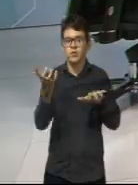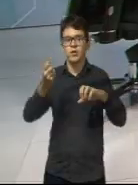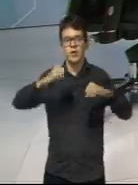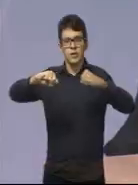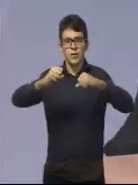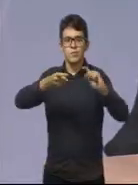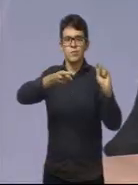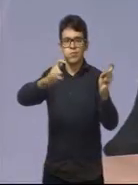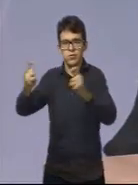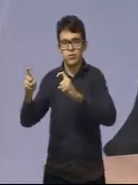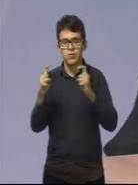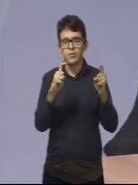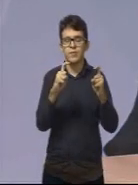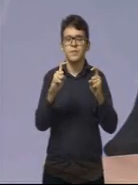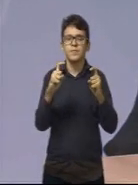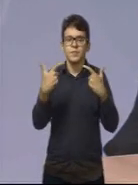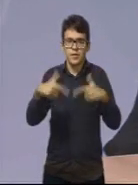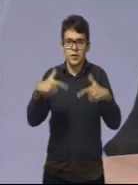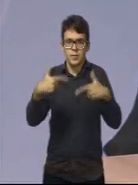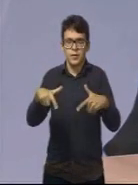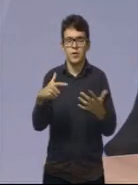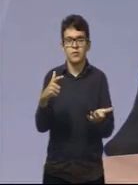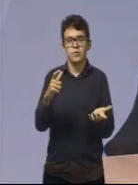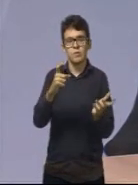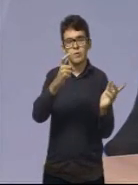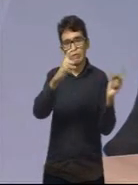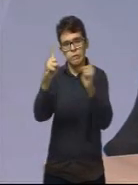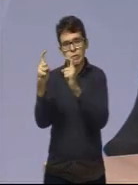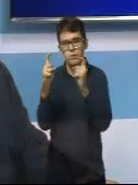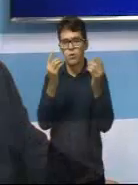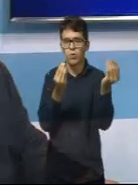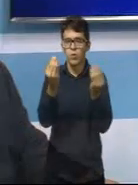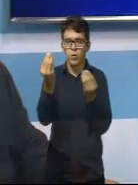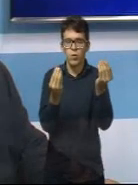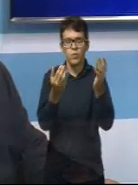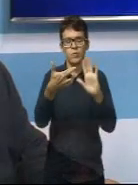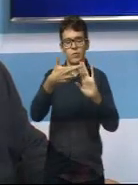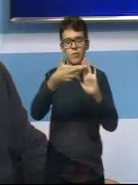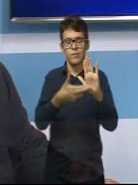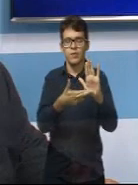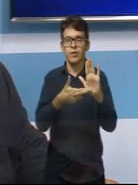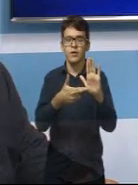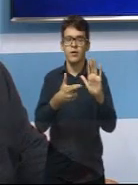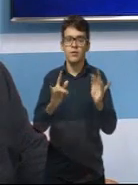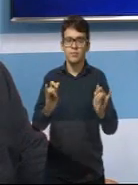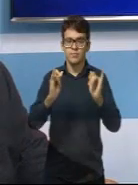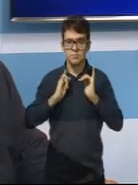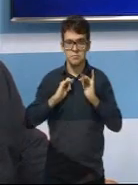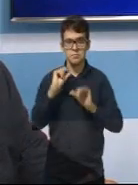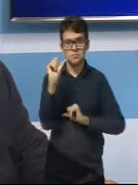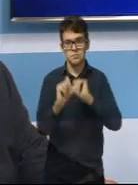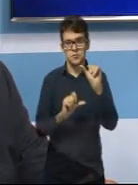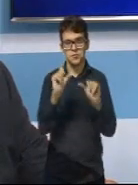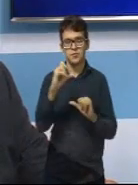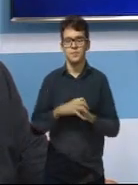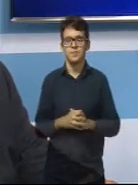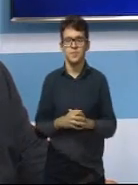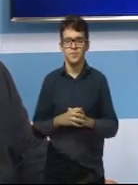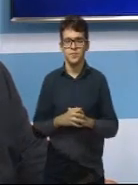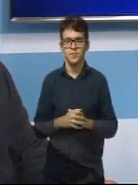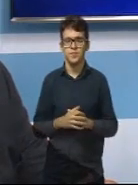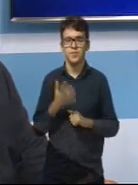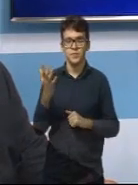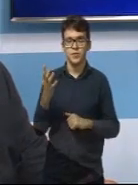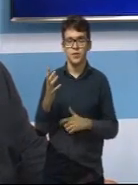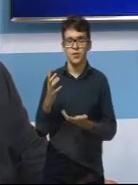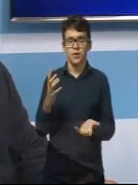axé da Bahia, mas o frevo e o axé da reforma da Previdência Social. Na última hora, o